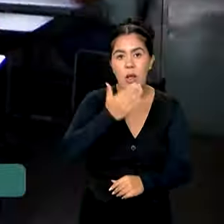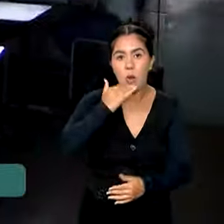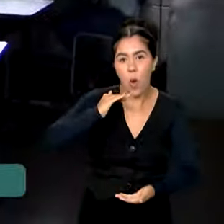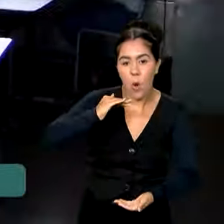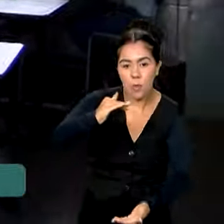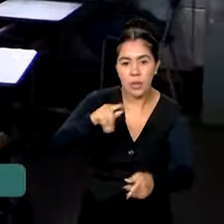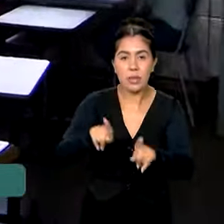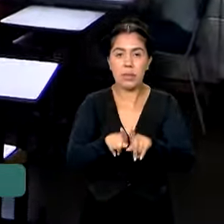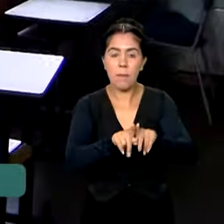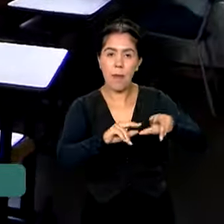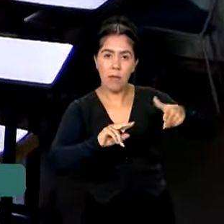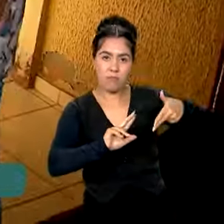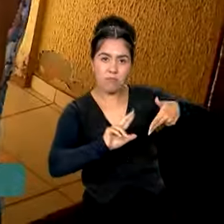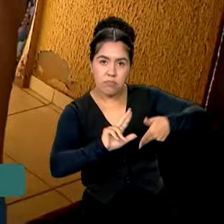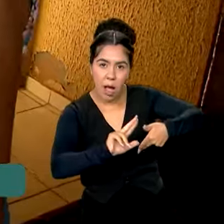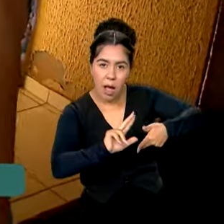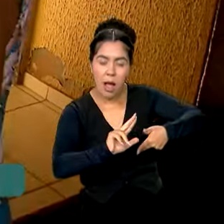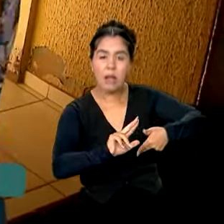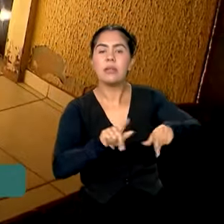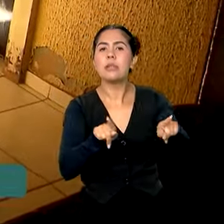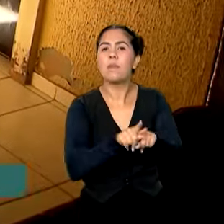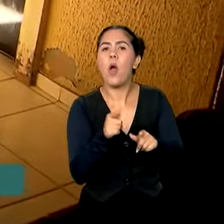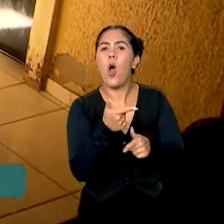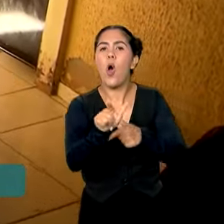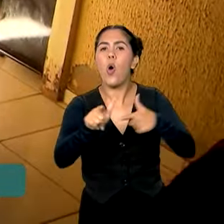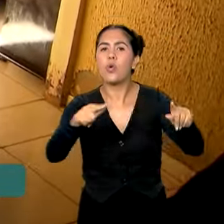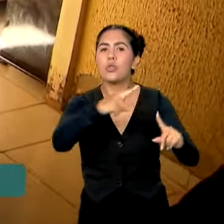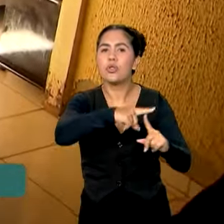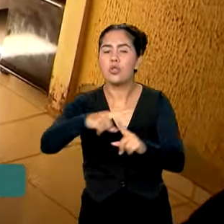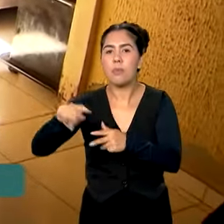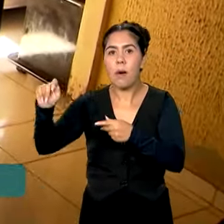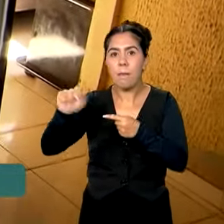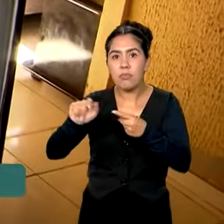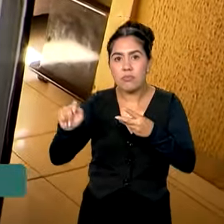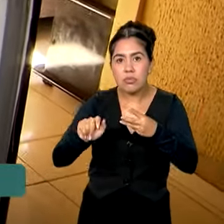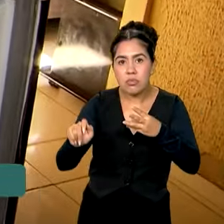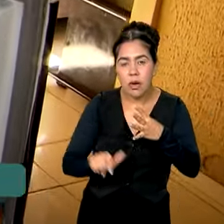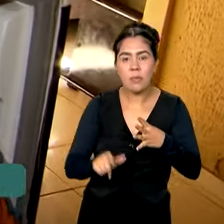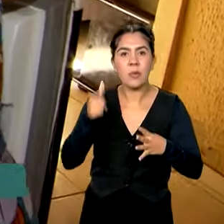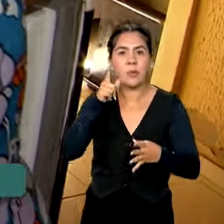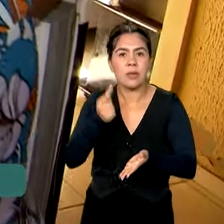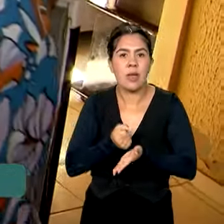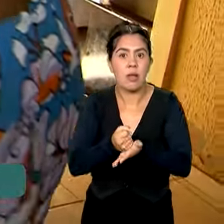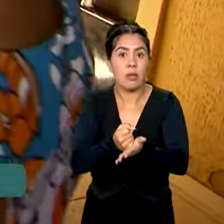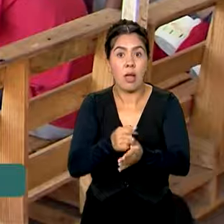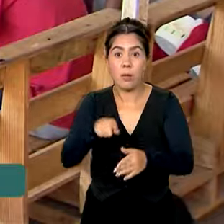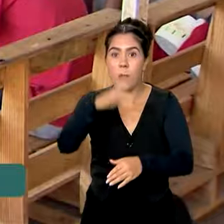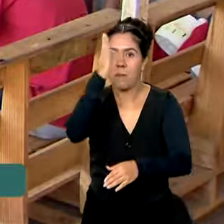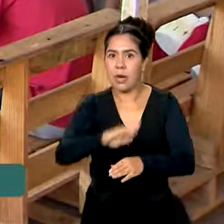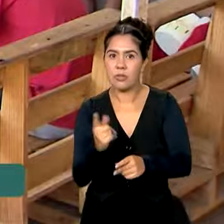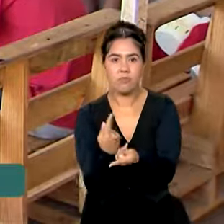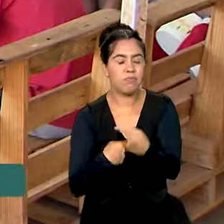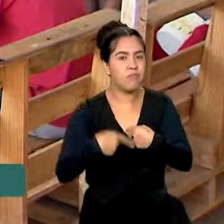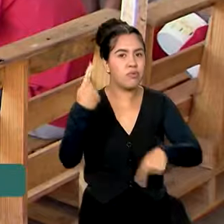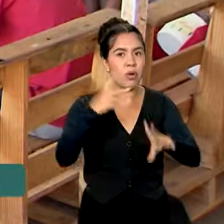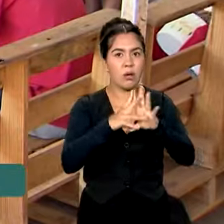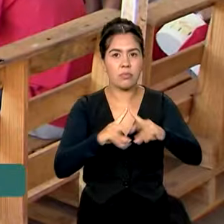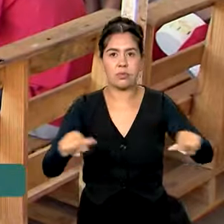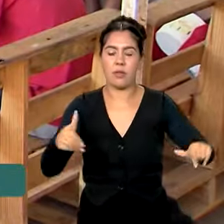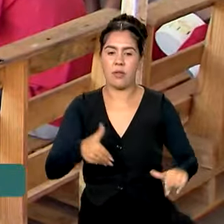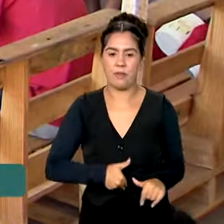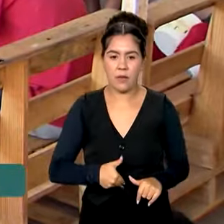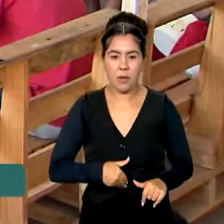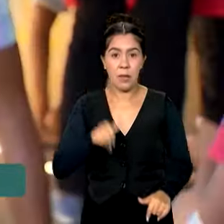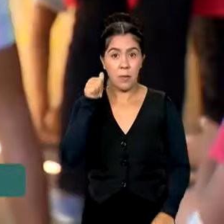Meia, entre outros, também ajudaram a mudar a realidade da fome no país. Ranulfa tem